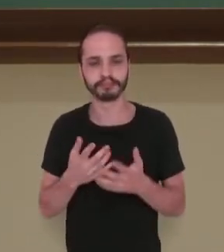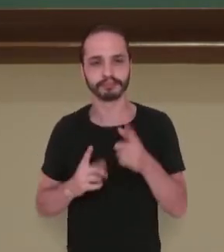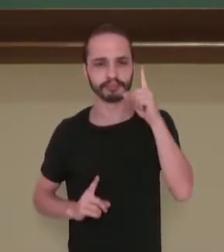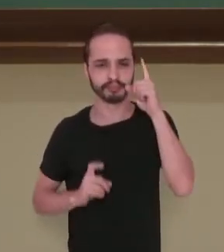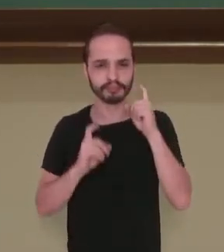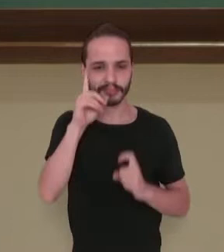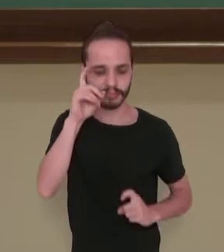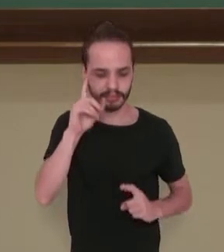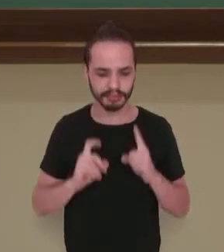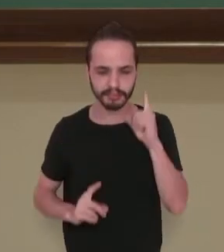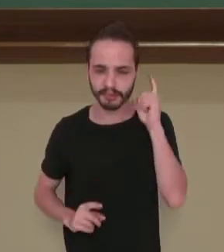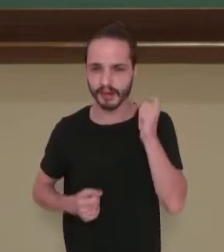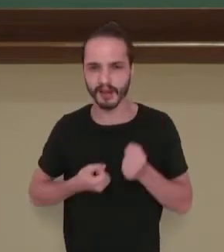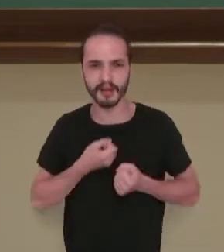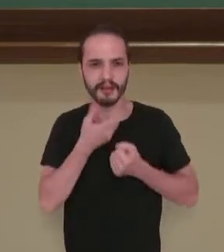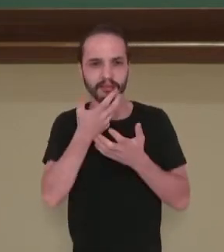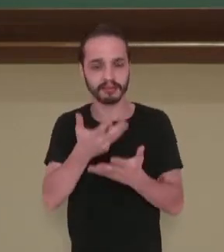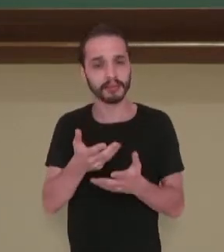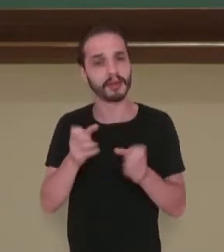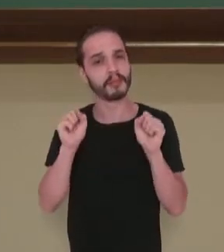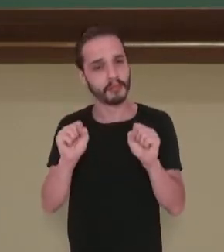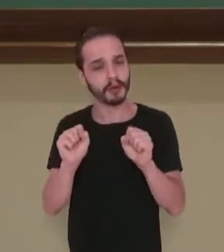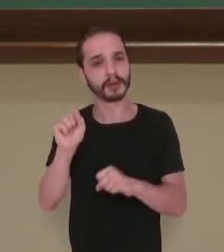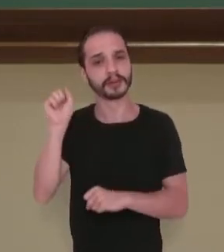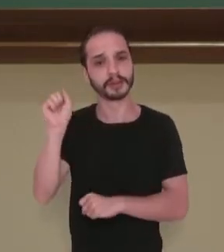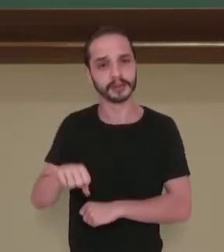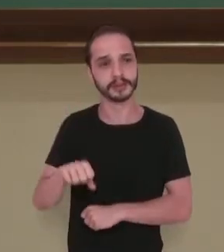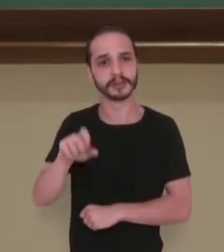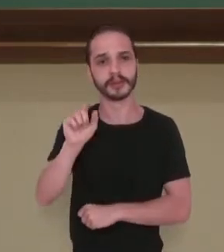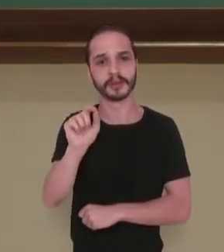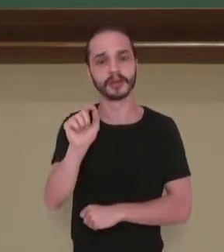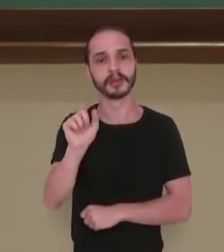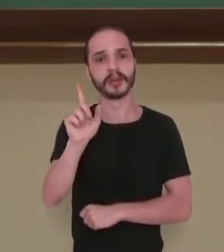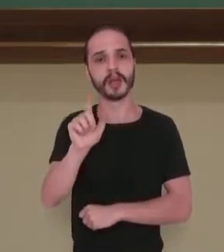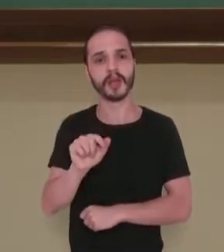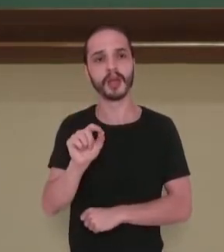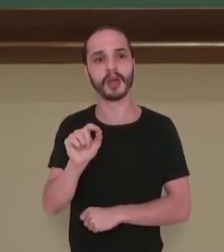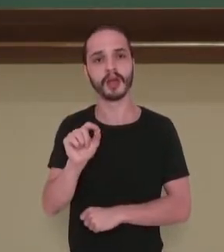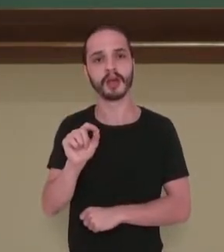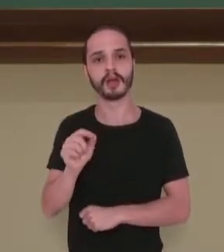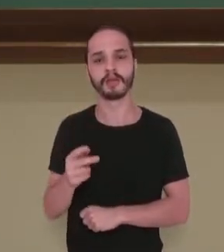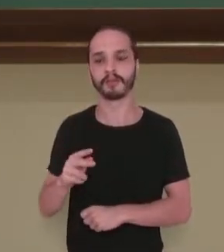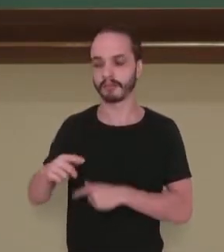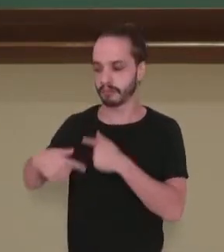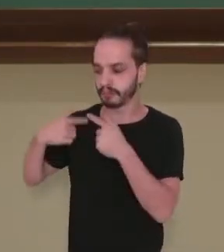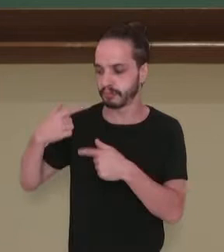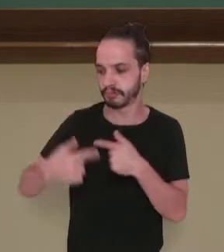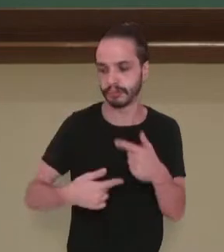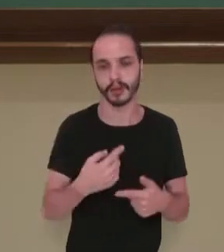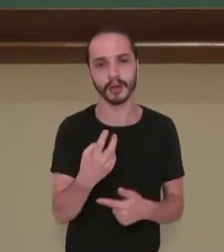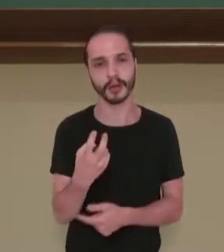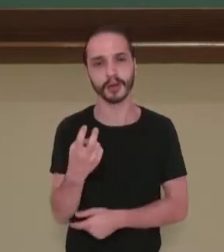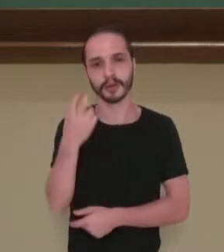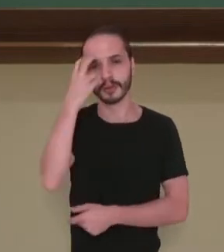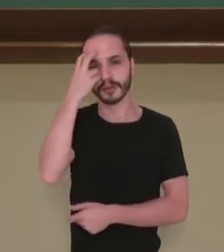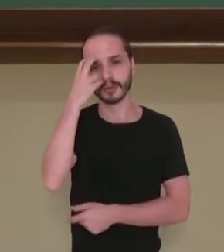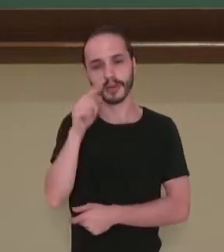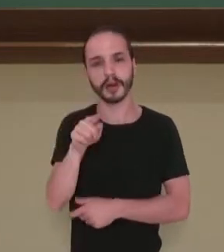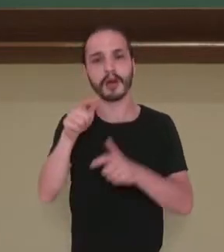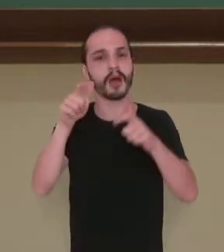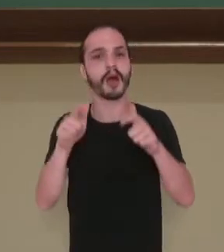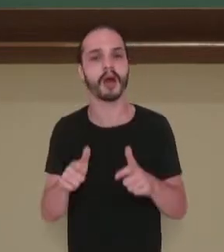e pode ser sim considerada, né, uma herança cultural ali de onde você